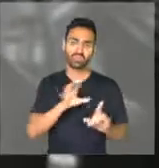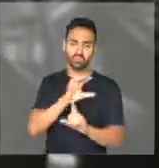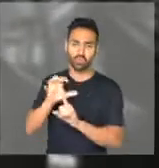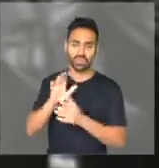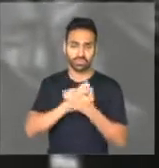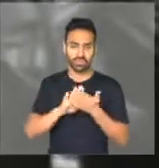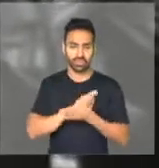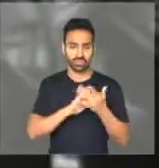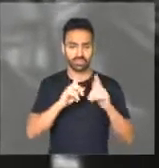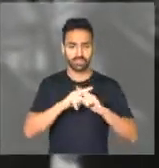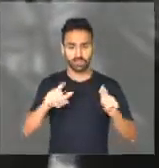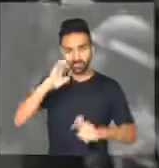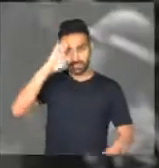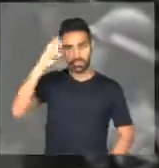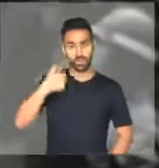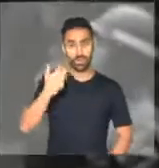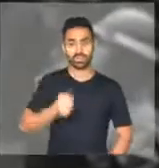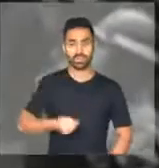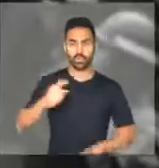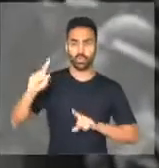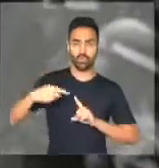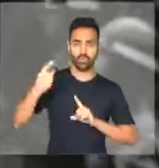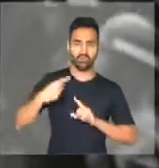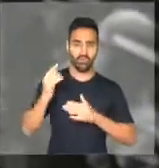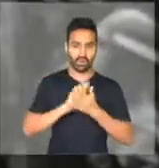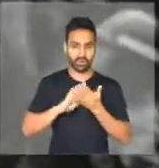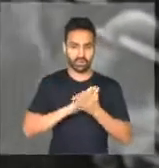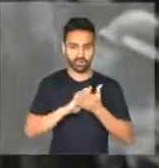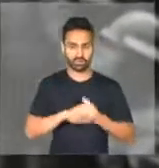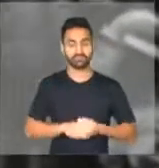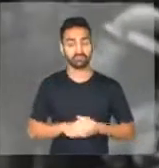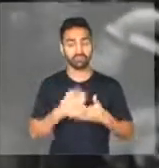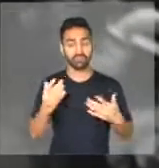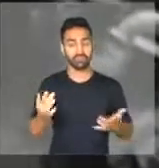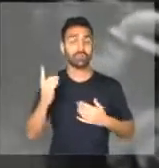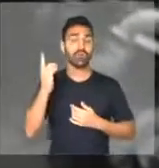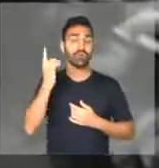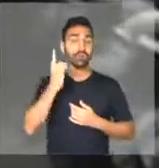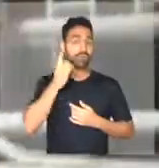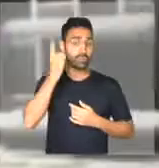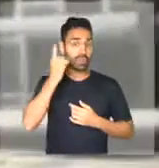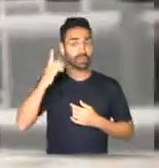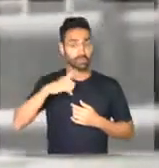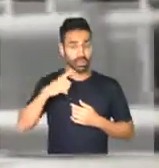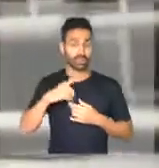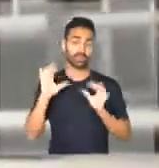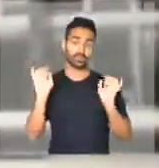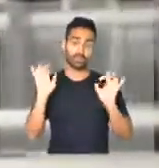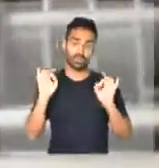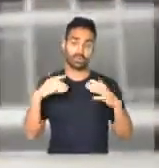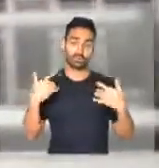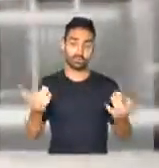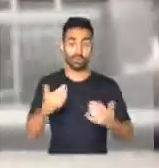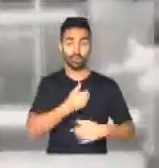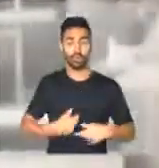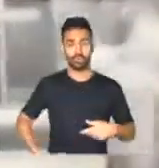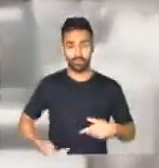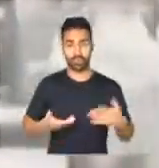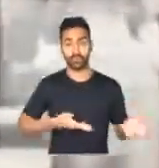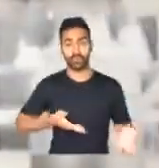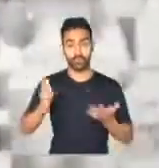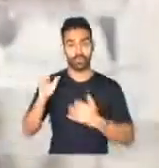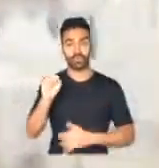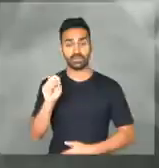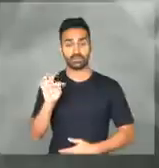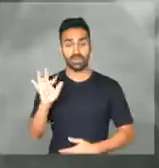militares não aceitaram a provocação. Como congressistas tinham foro especial, o governo enviou ao Supremo Tribunal